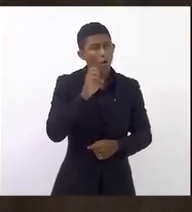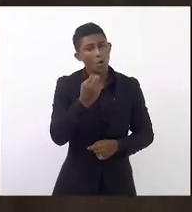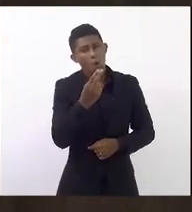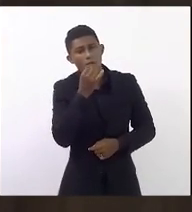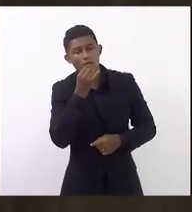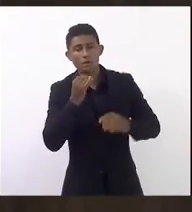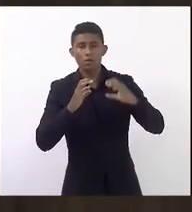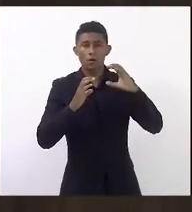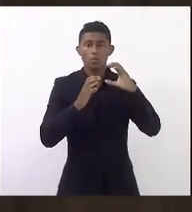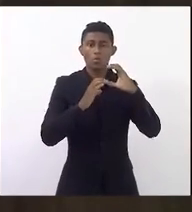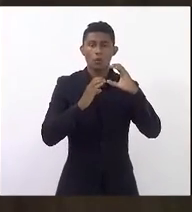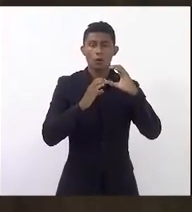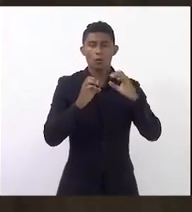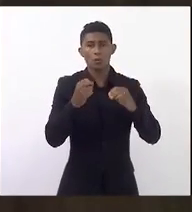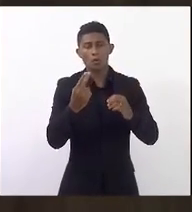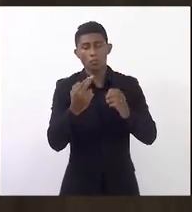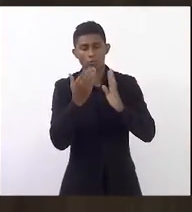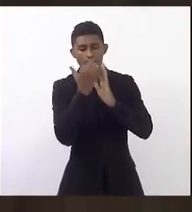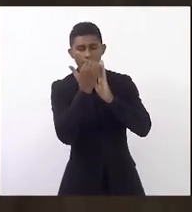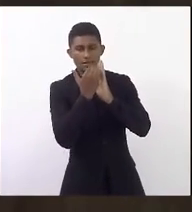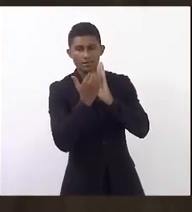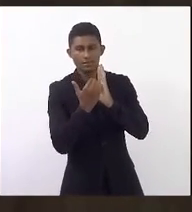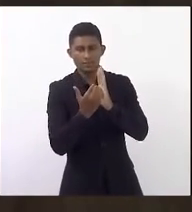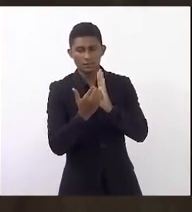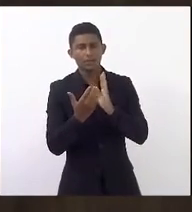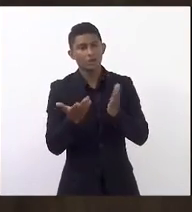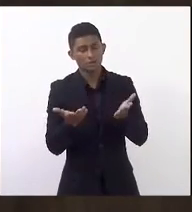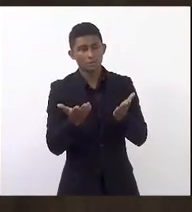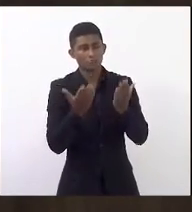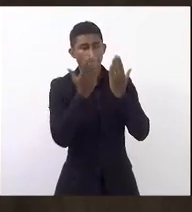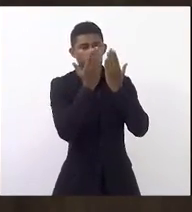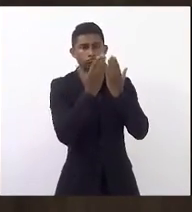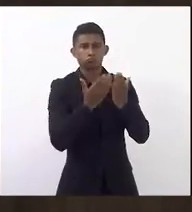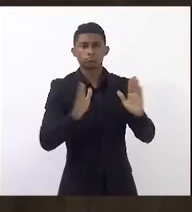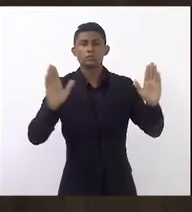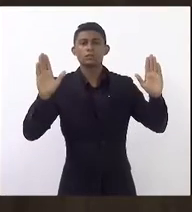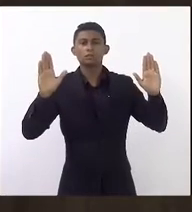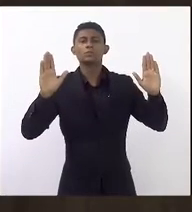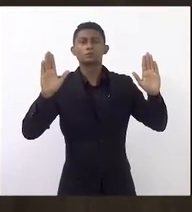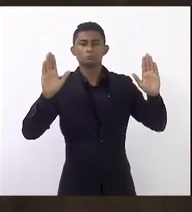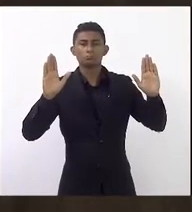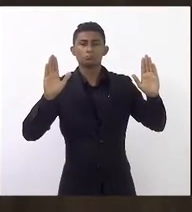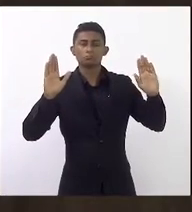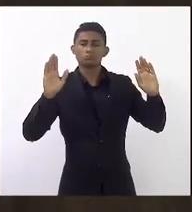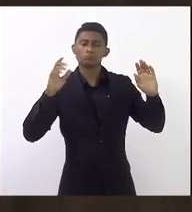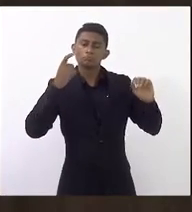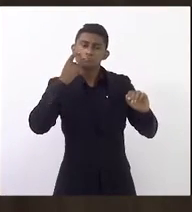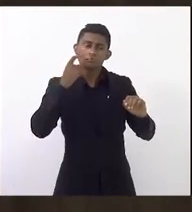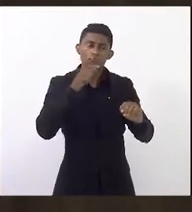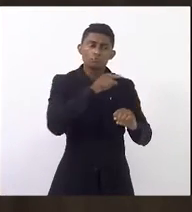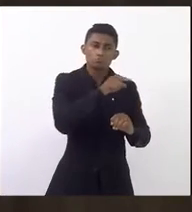de uma lista tríplice, com ampla oportunidade de conhecer a capacidade das pessoas que